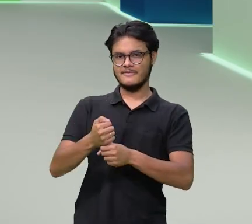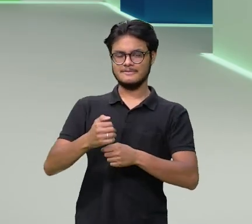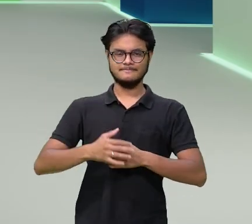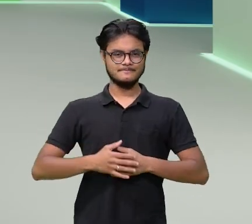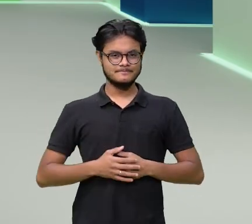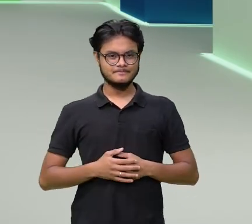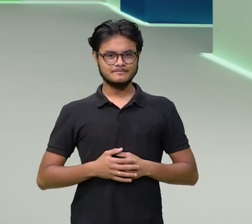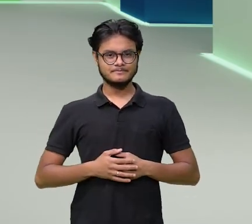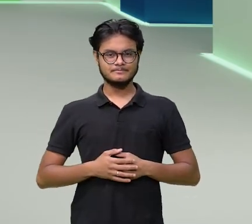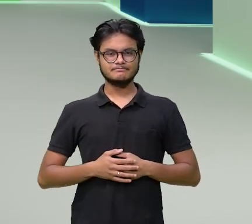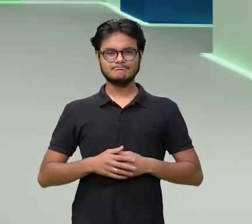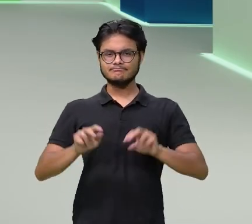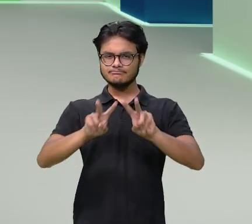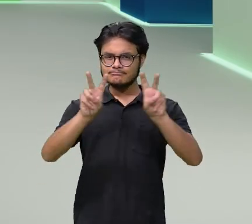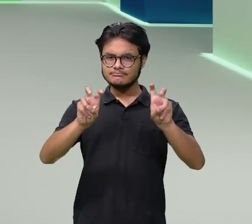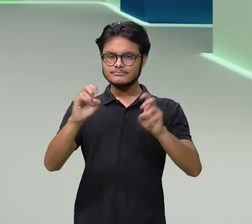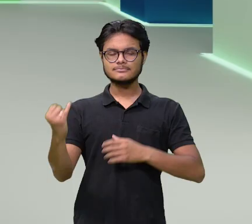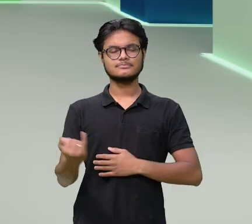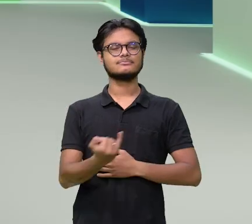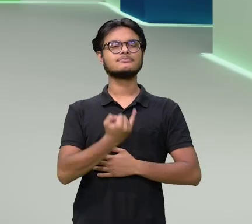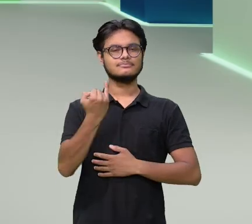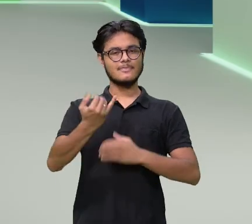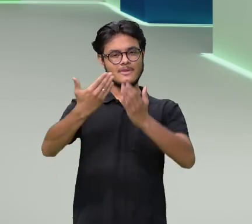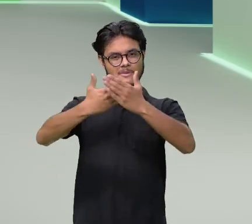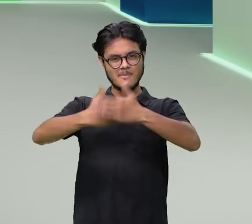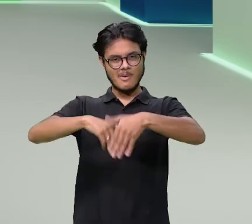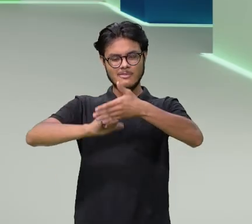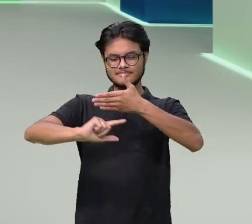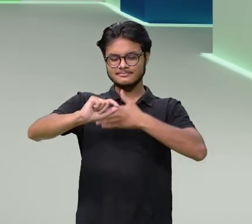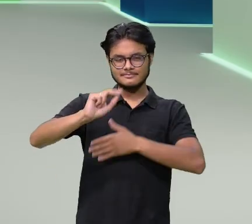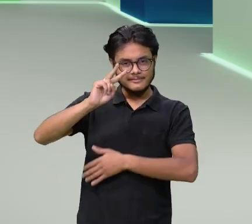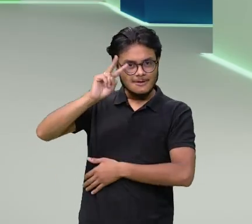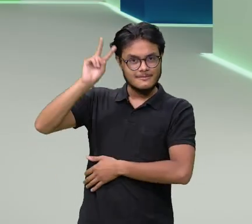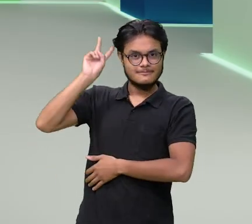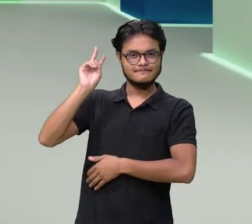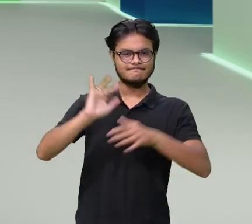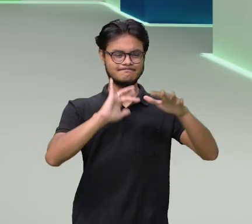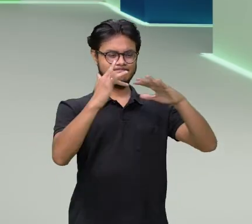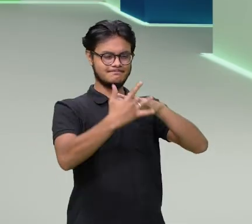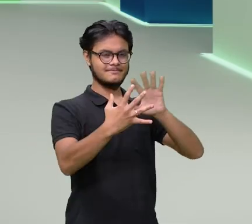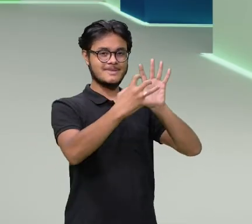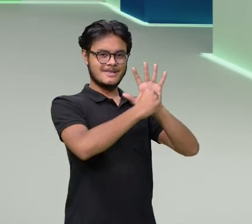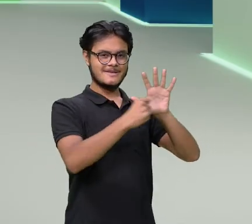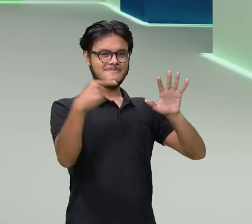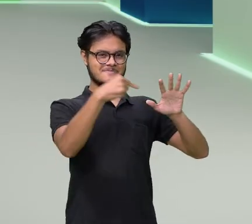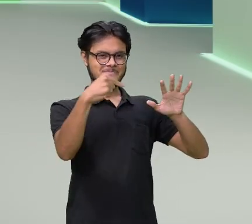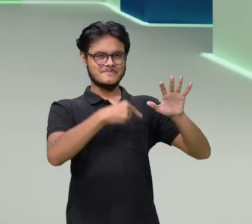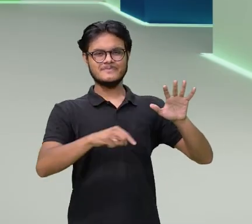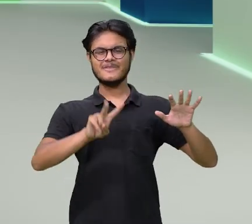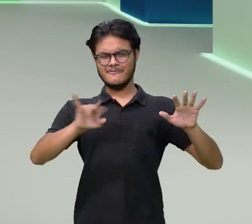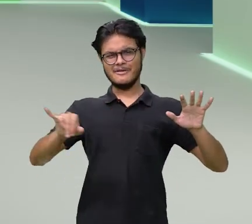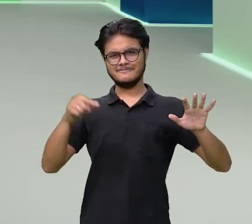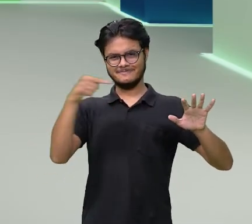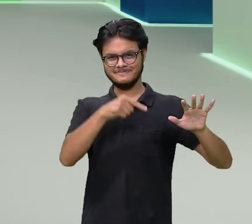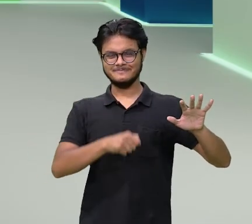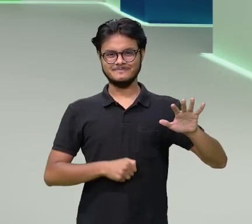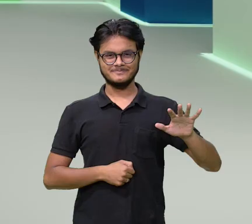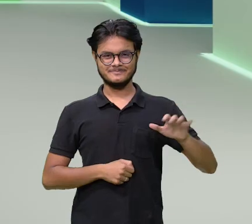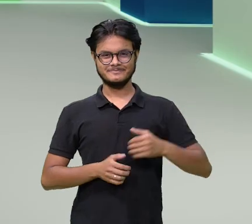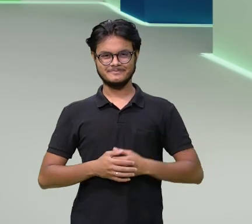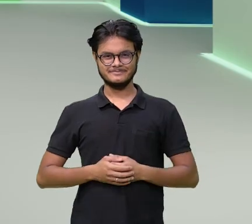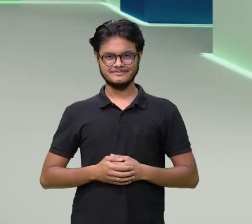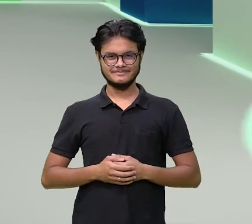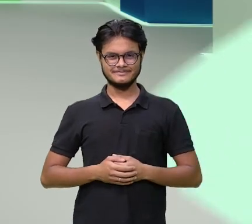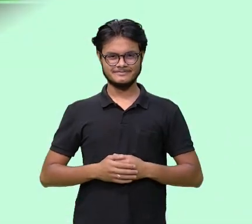UEA. Assuntos importantes para o vestibular da UEA. Siga o Preveste UEA em todas as redes sociais. Siga a gente